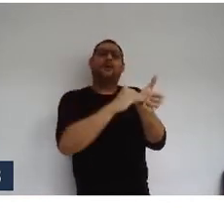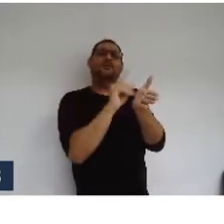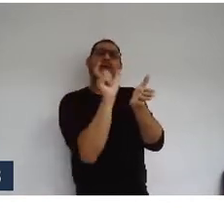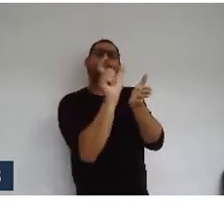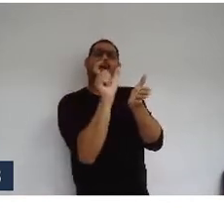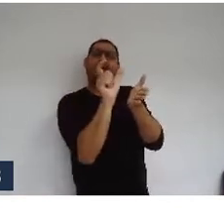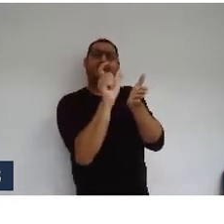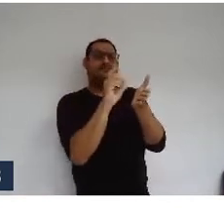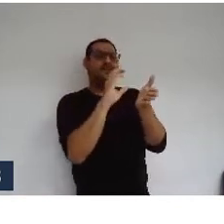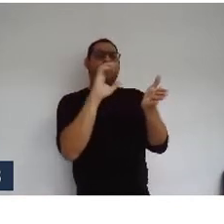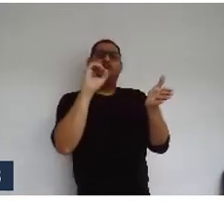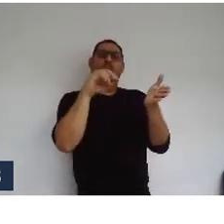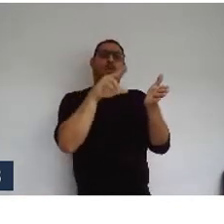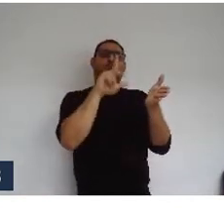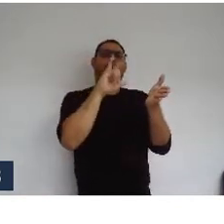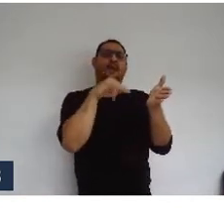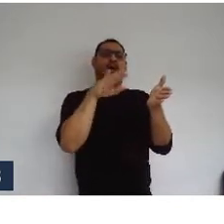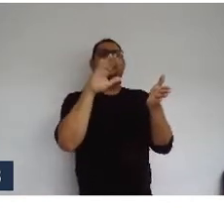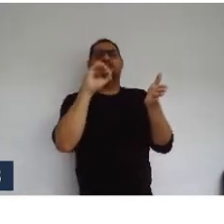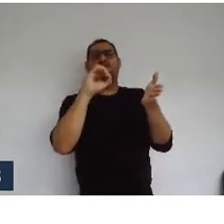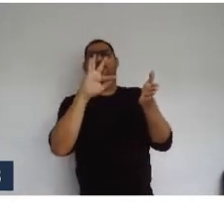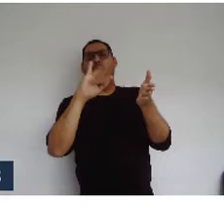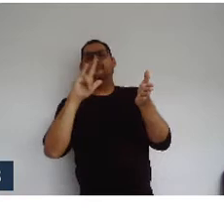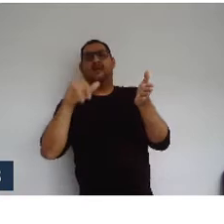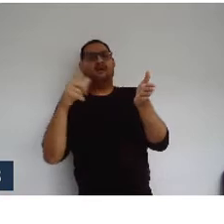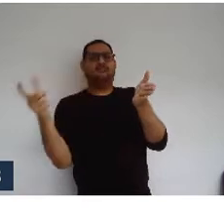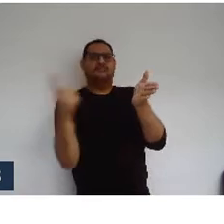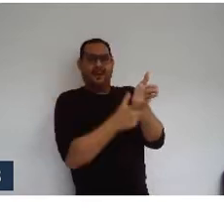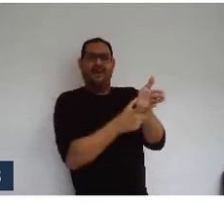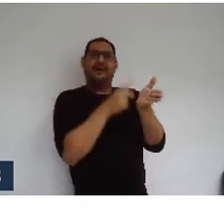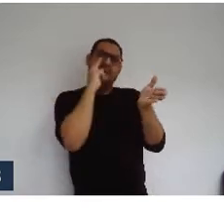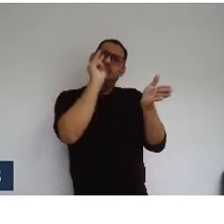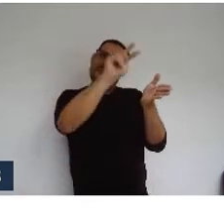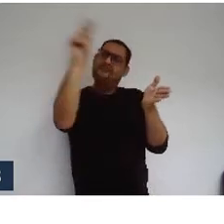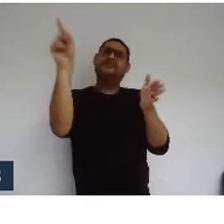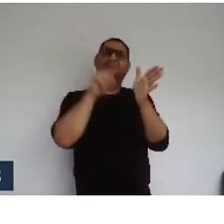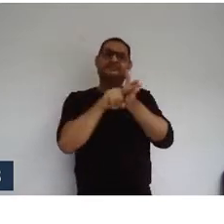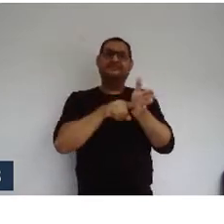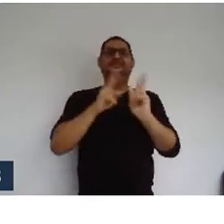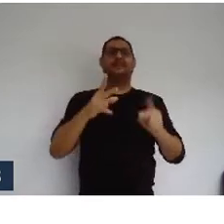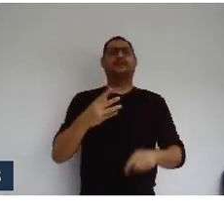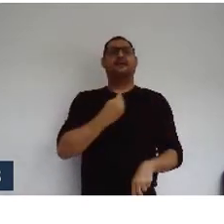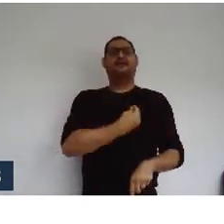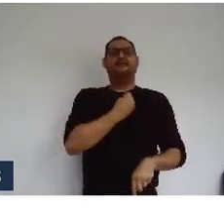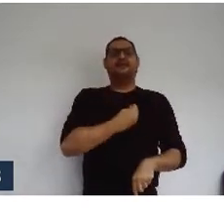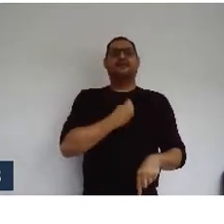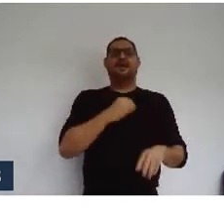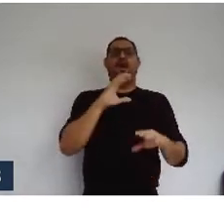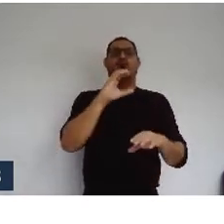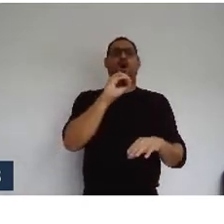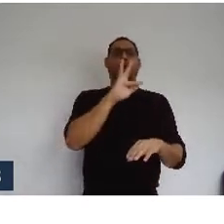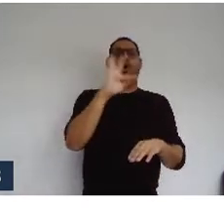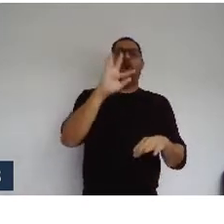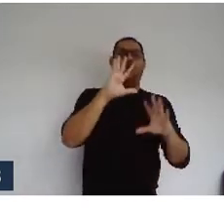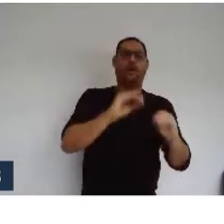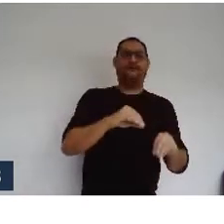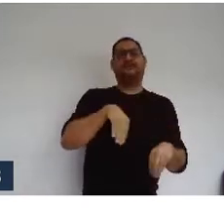referido às nossas vidas como estando sempre offline e online.